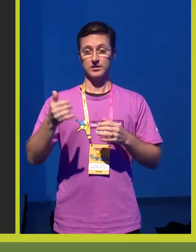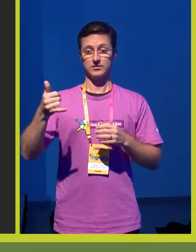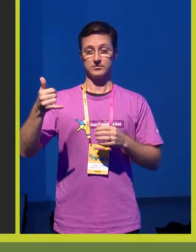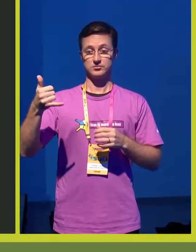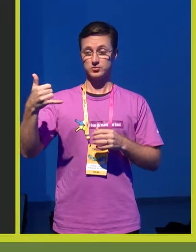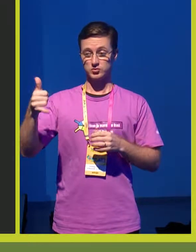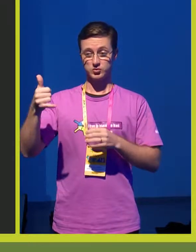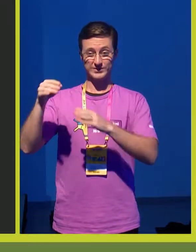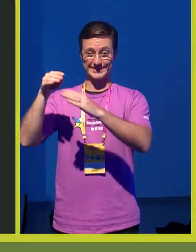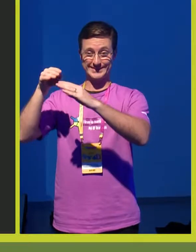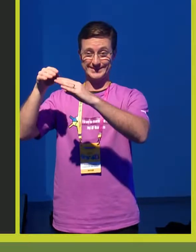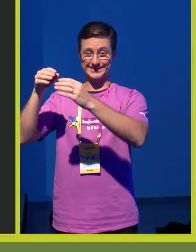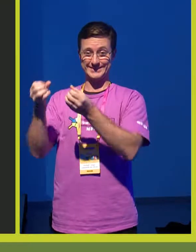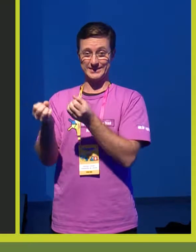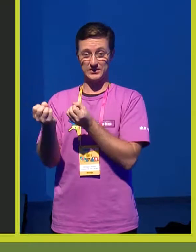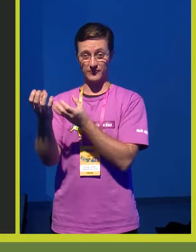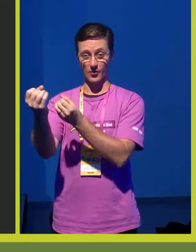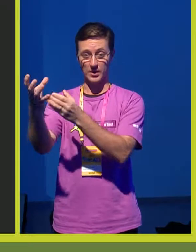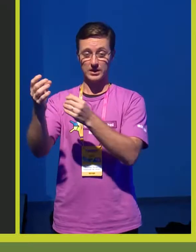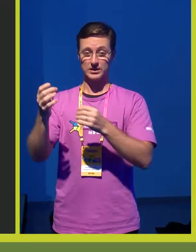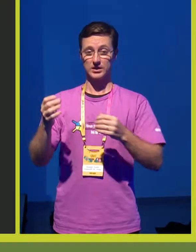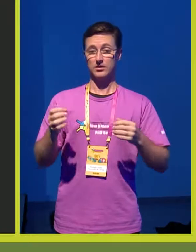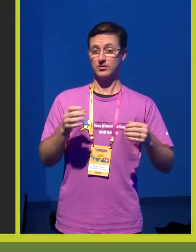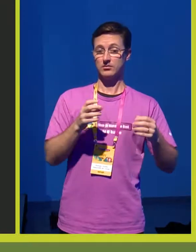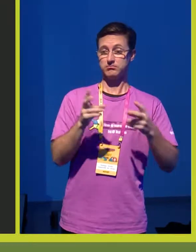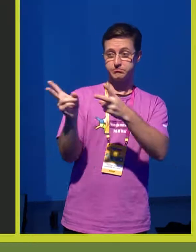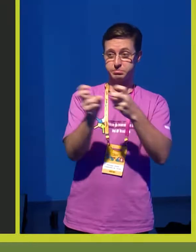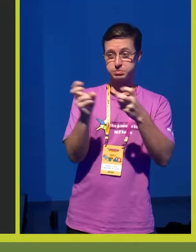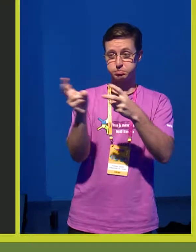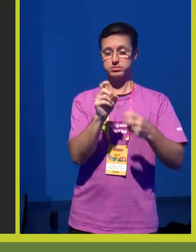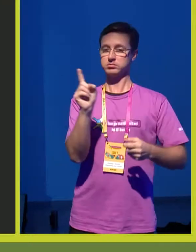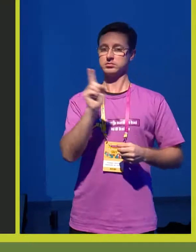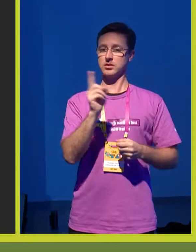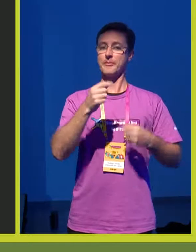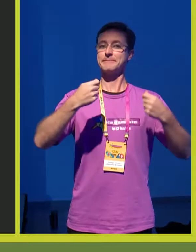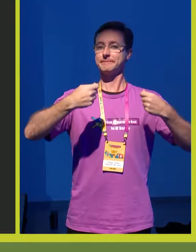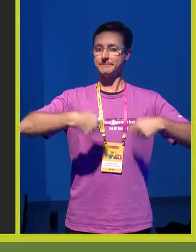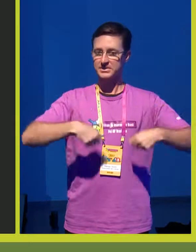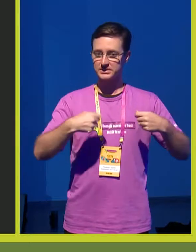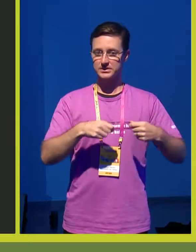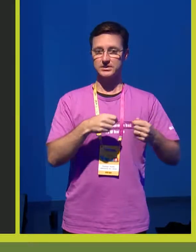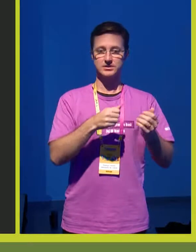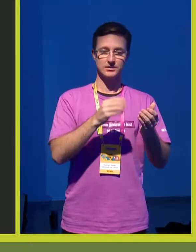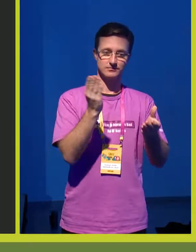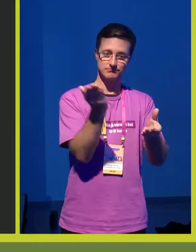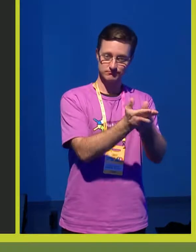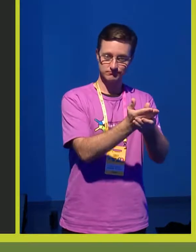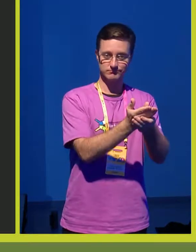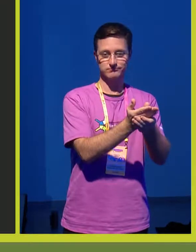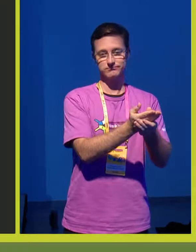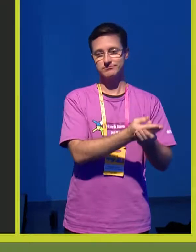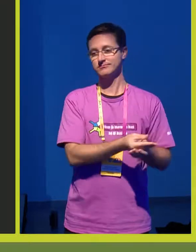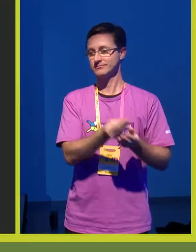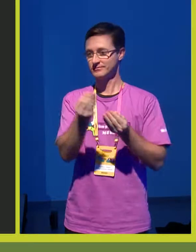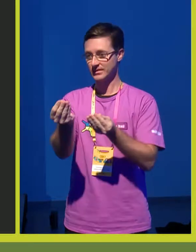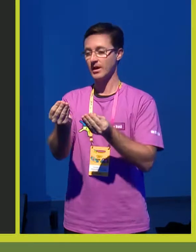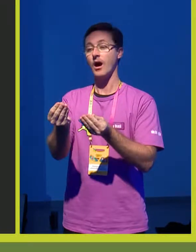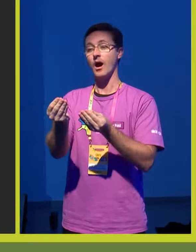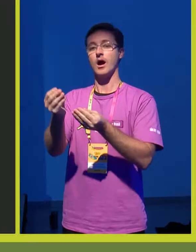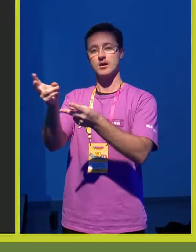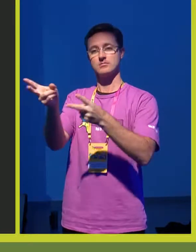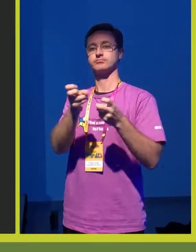hipóteses e na forma que a lei estabelecer para fim de investigação criminal. Como o Rodrigo e a Veridiana já falaram, essa exceção